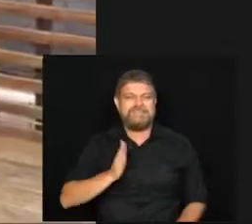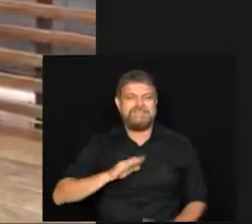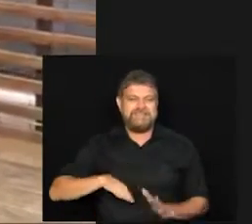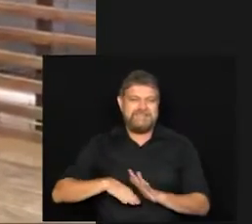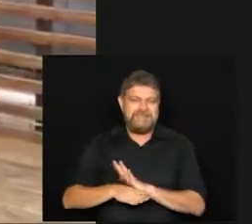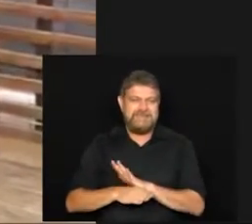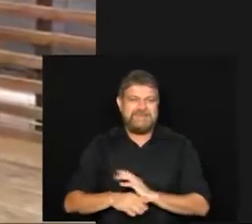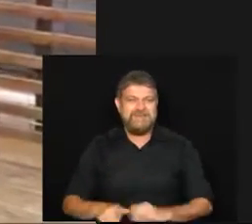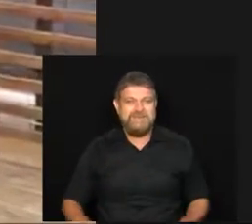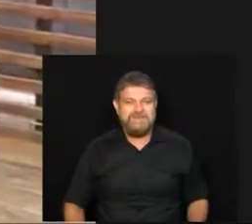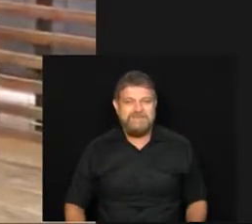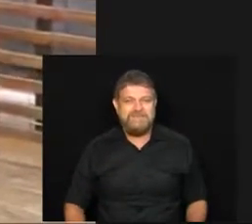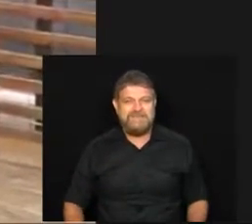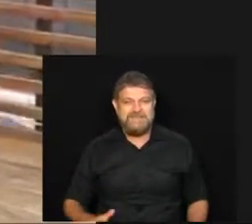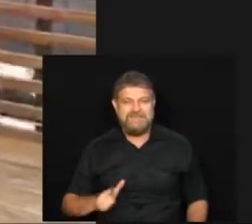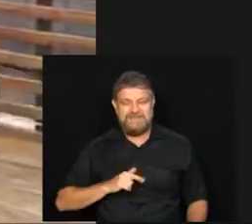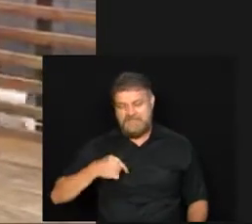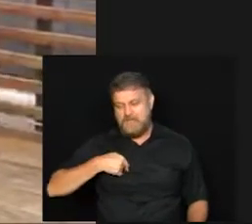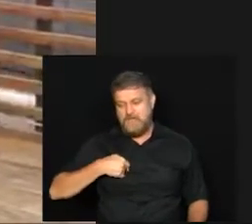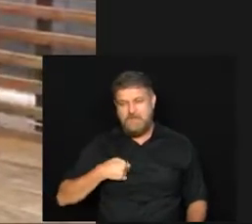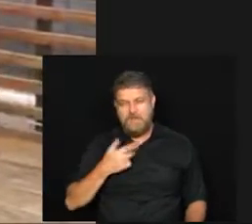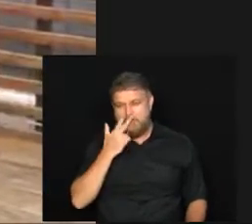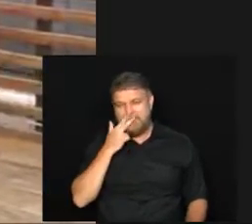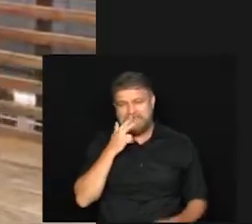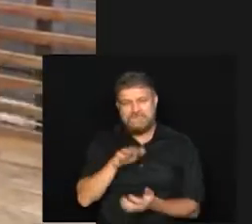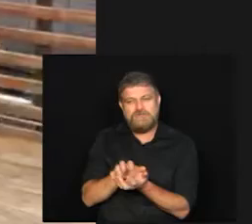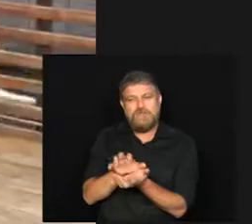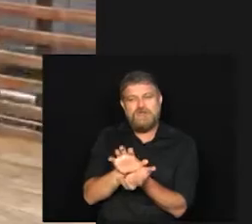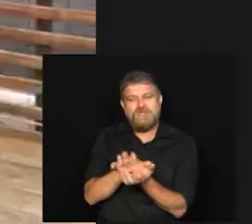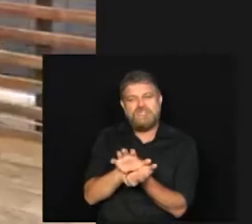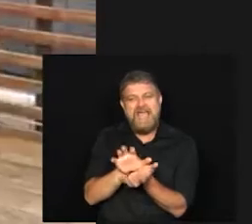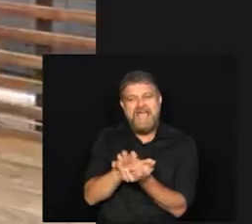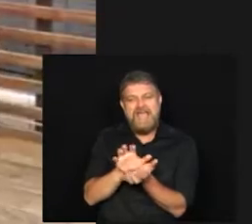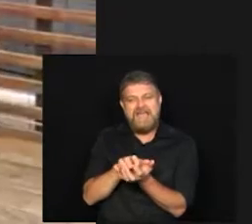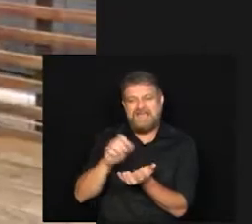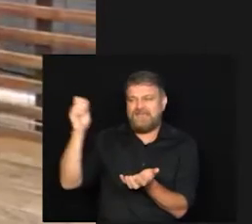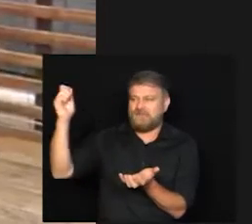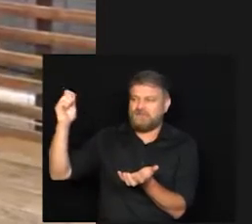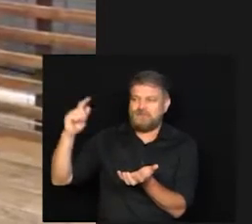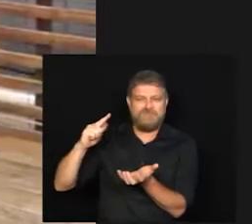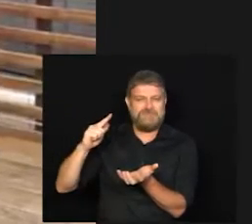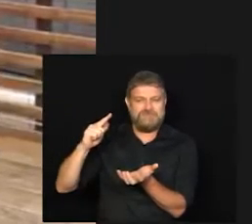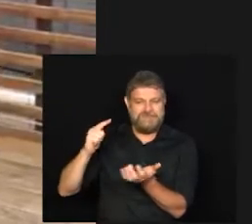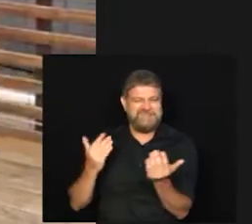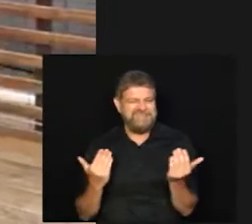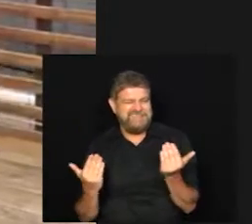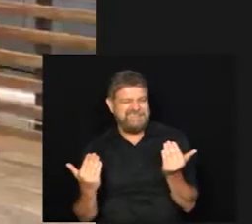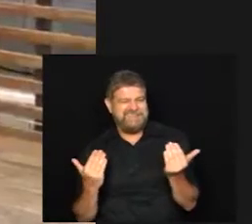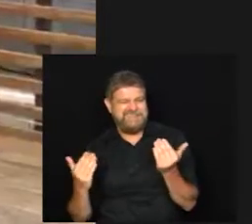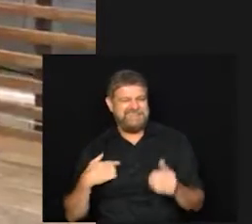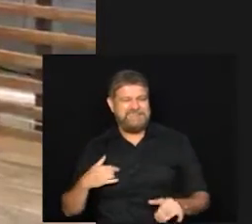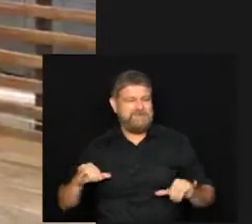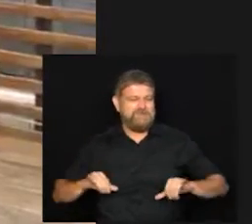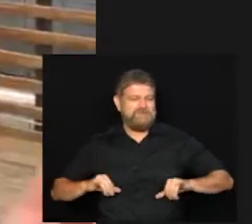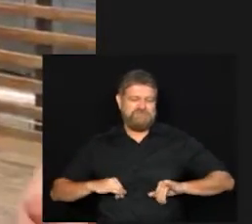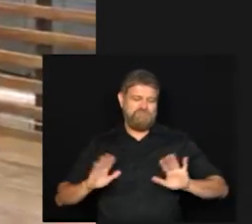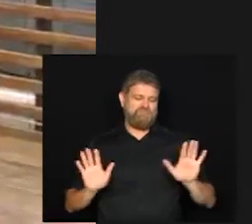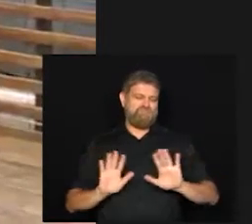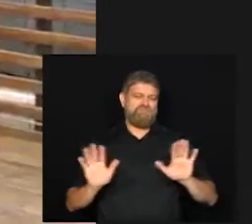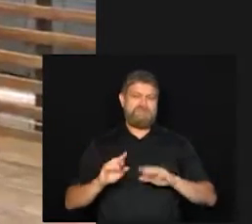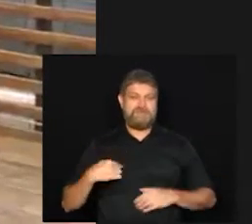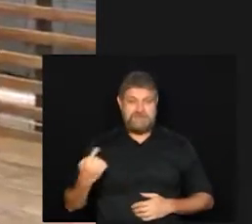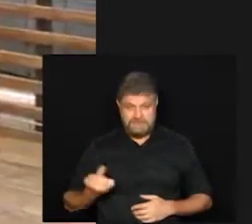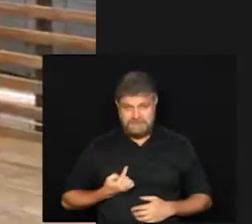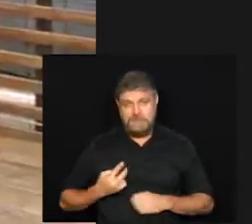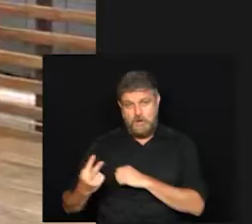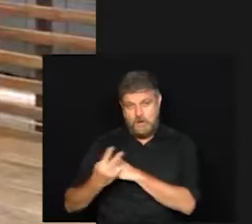aqui a gente tem que é igual de jacaré. Já tá acostumado e não sofre muito com isso não, mas lógico que a gente sempre se